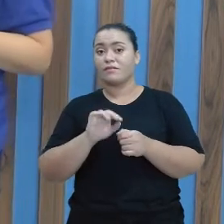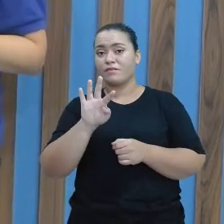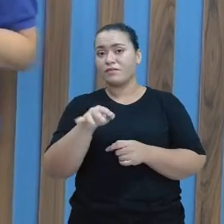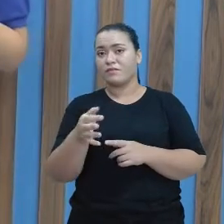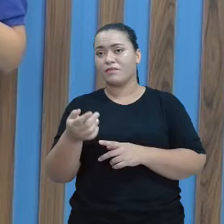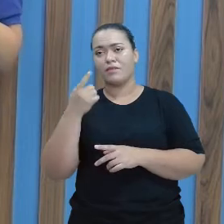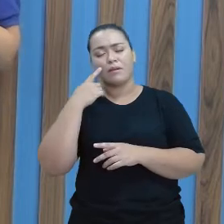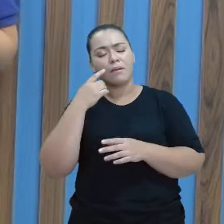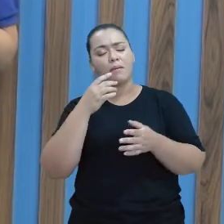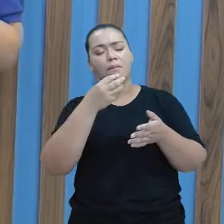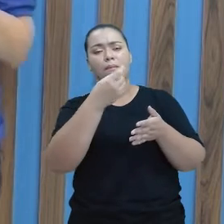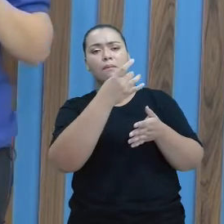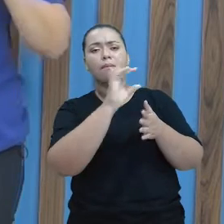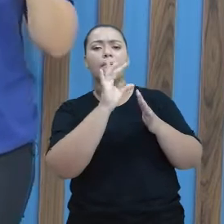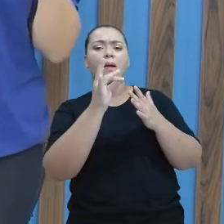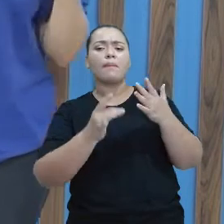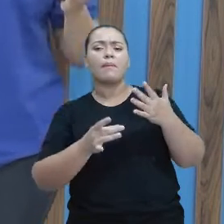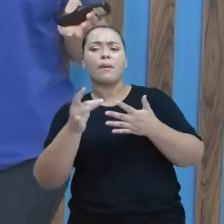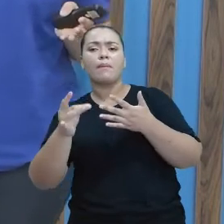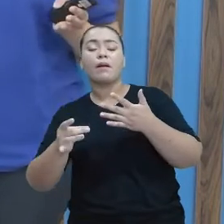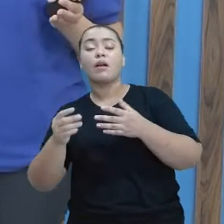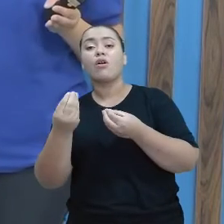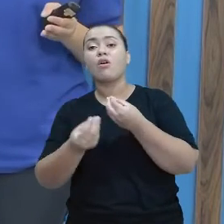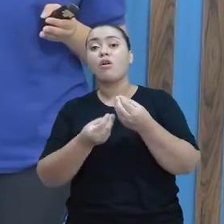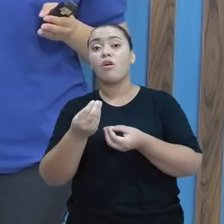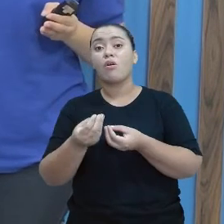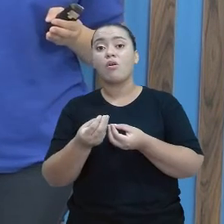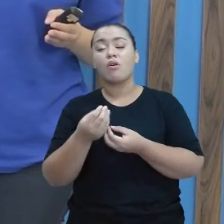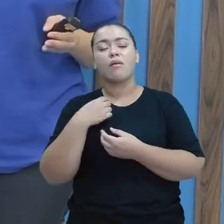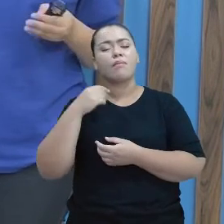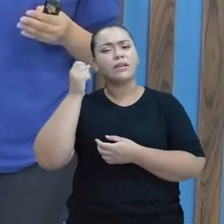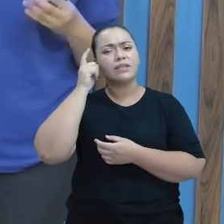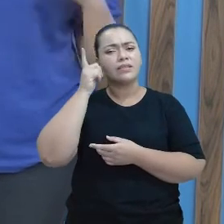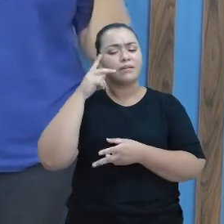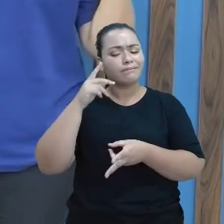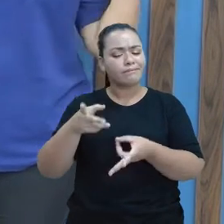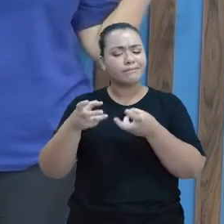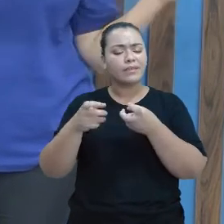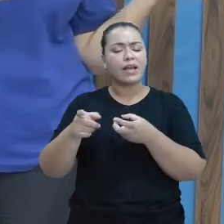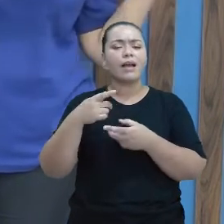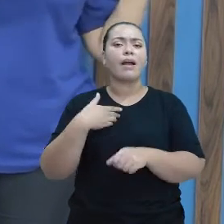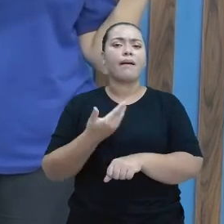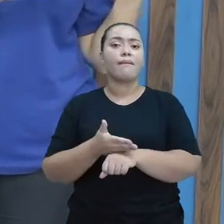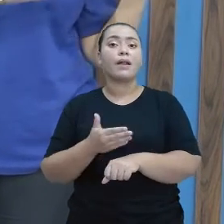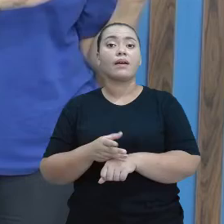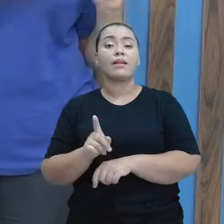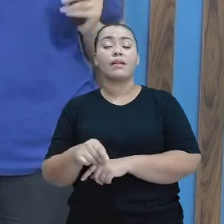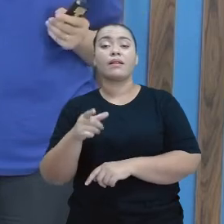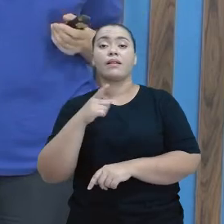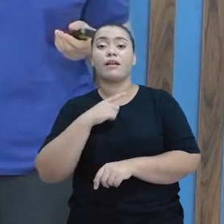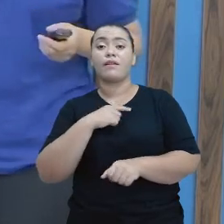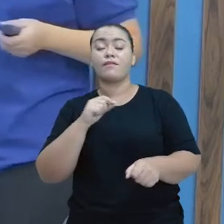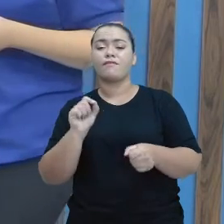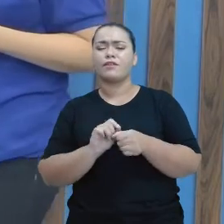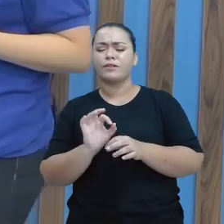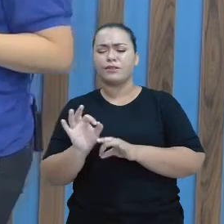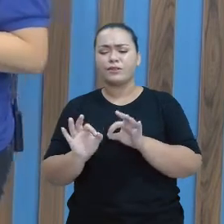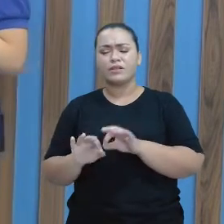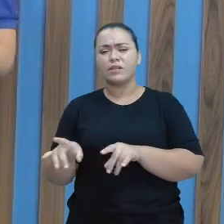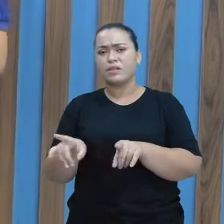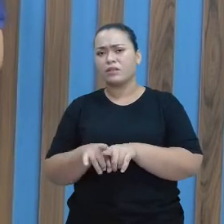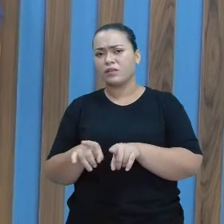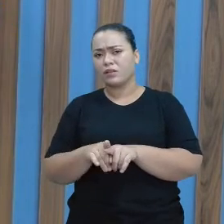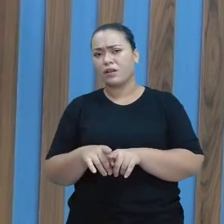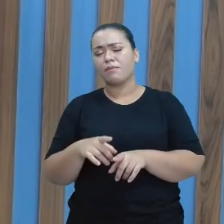por um aqui para você perceber a ideia prática disso, né? A ideia de fazer valer a pena ali a fórmula e constituir cada um